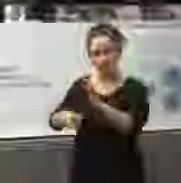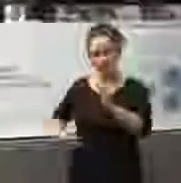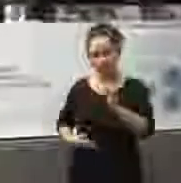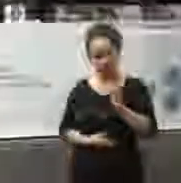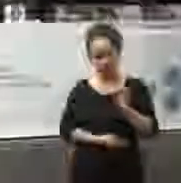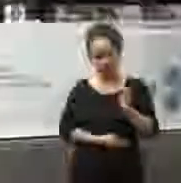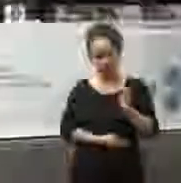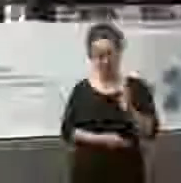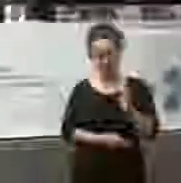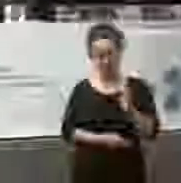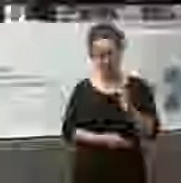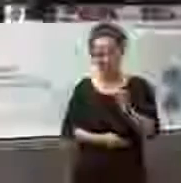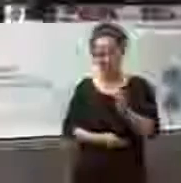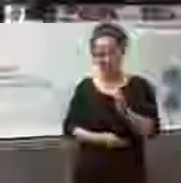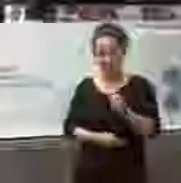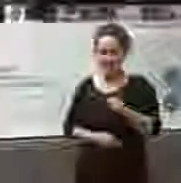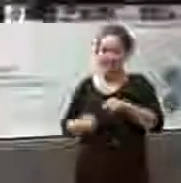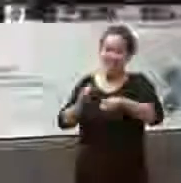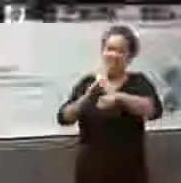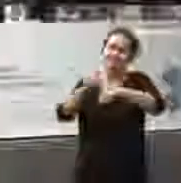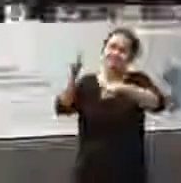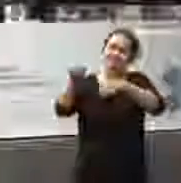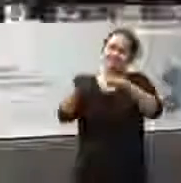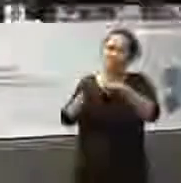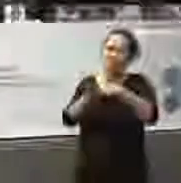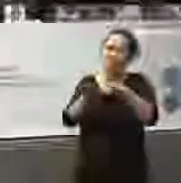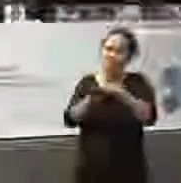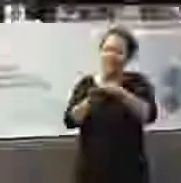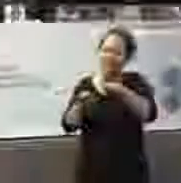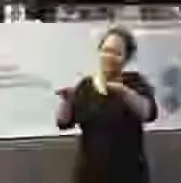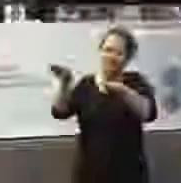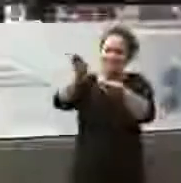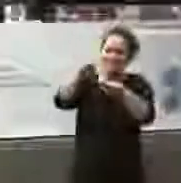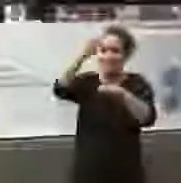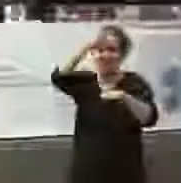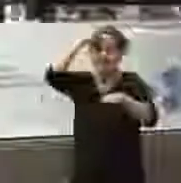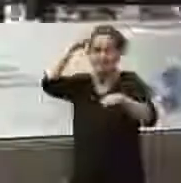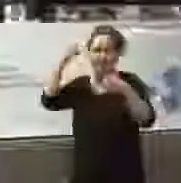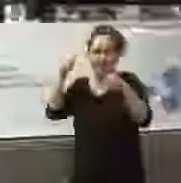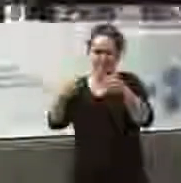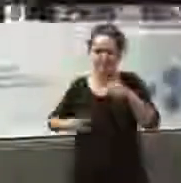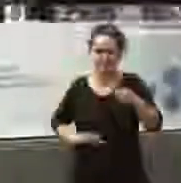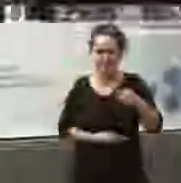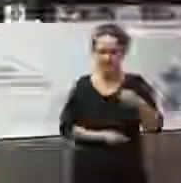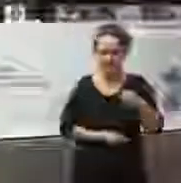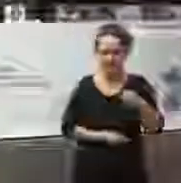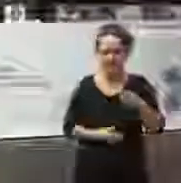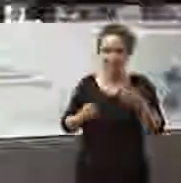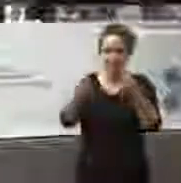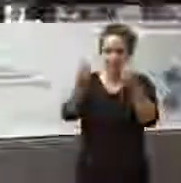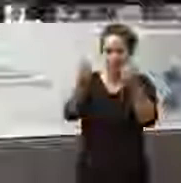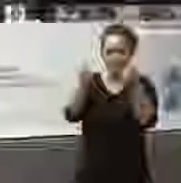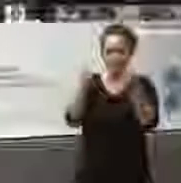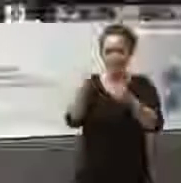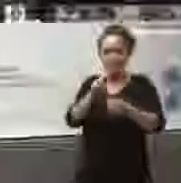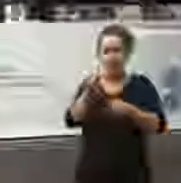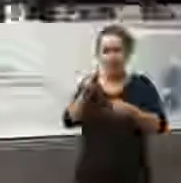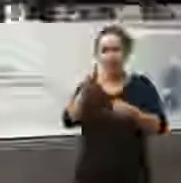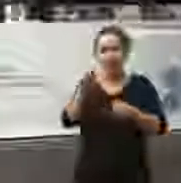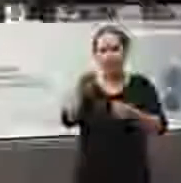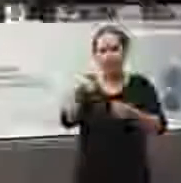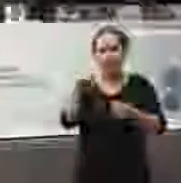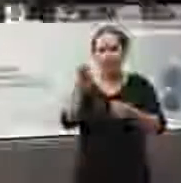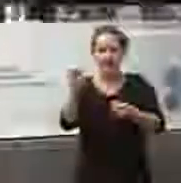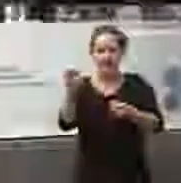acabo aumentando a minha demanda isso na economia chama lei diz é é um comportamento